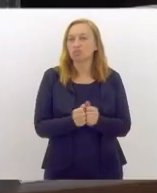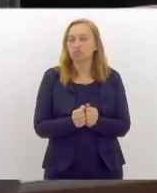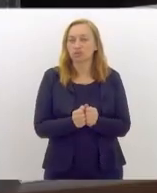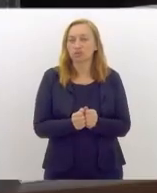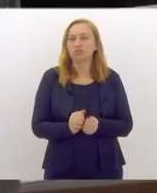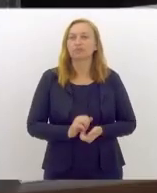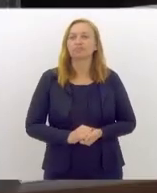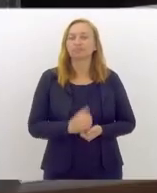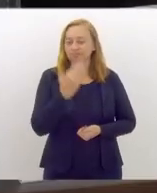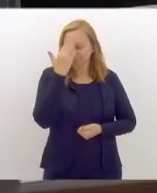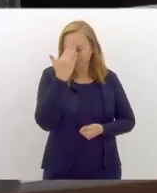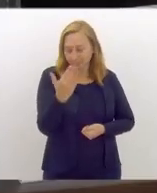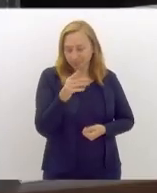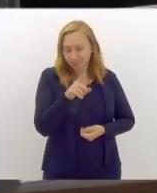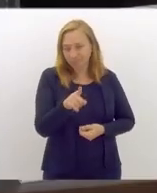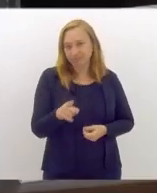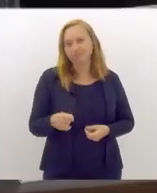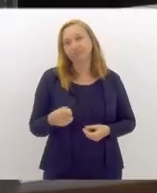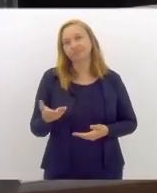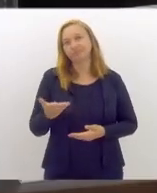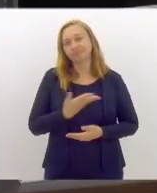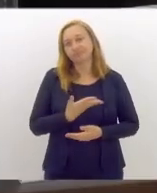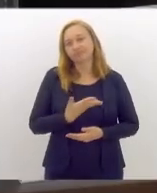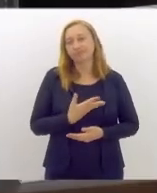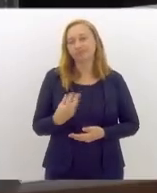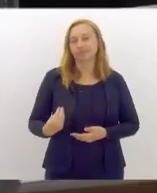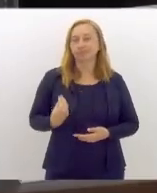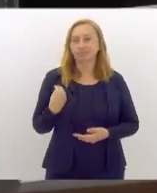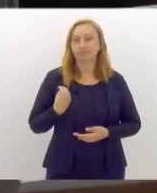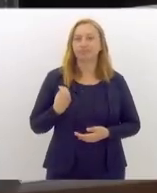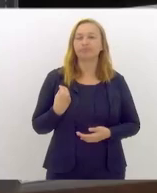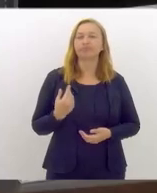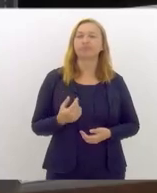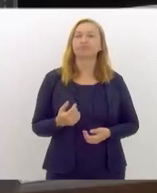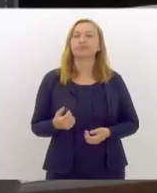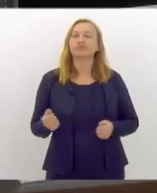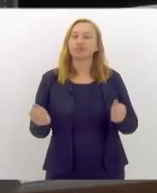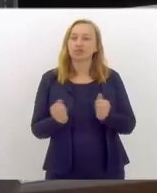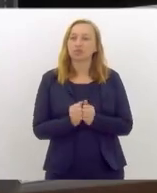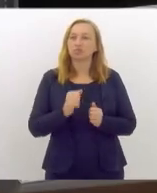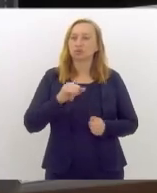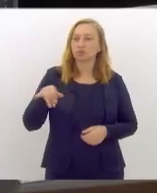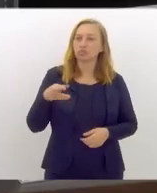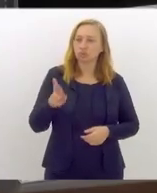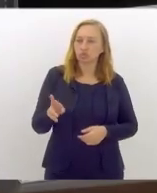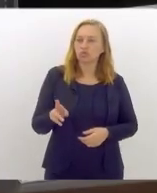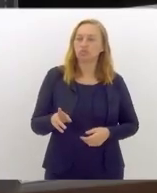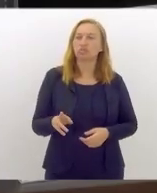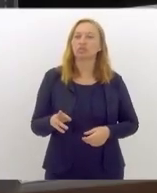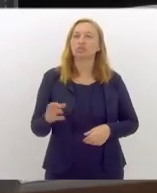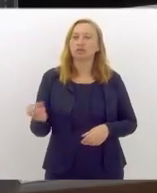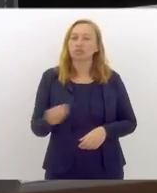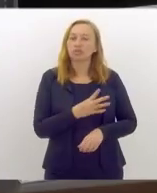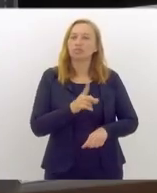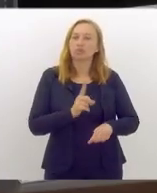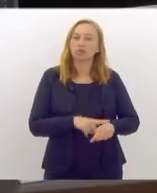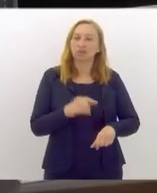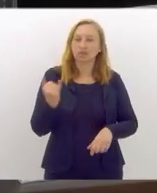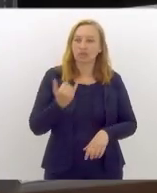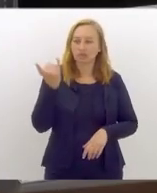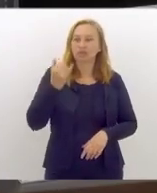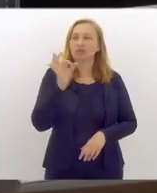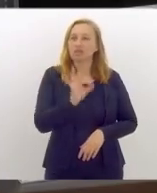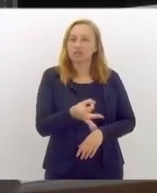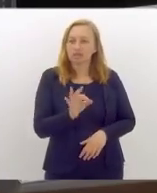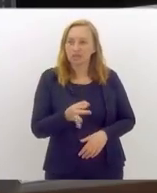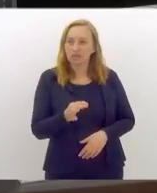e obrigado aí por você ser esse parceiro da vida por você também é tá do lado Júnior nessa nova empreitada que é muito importante que eu